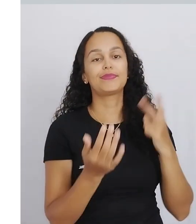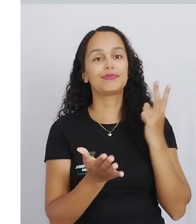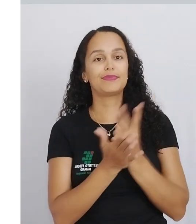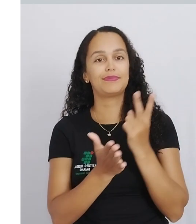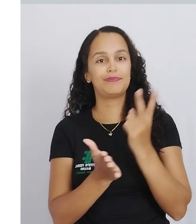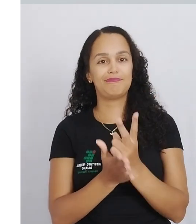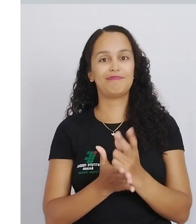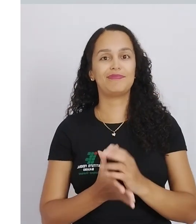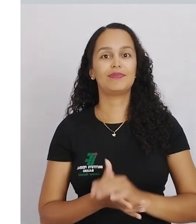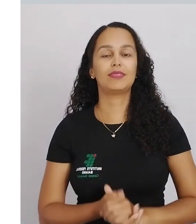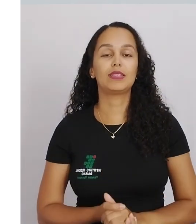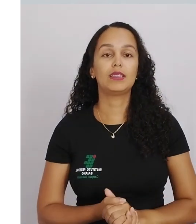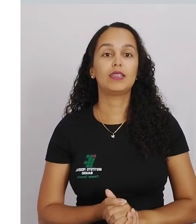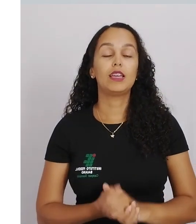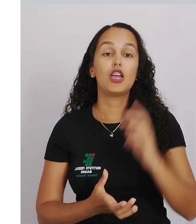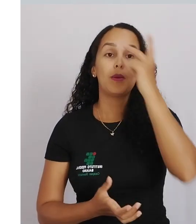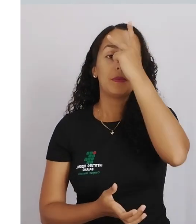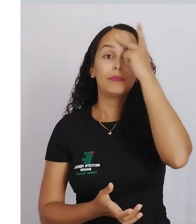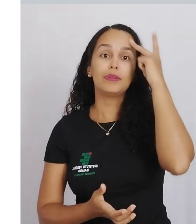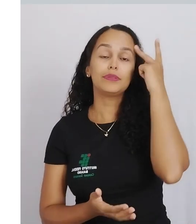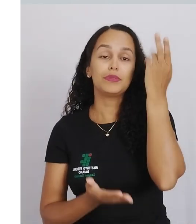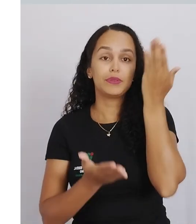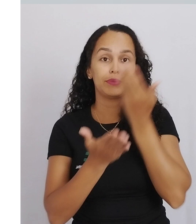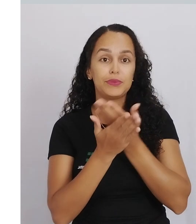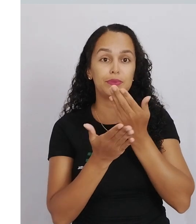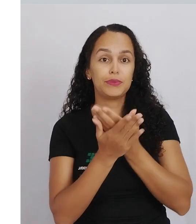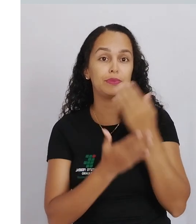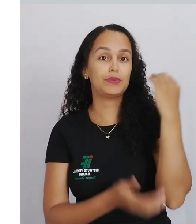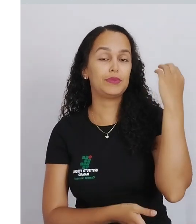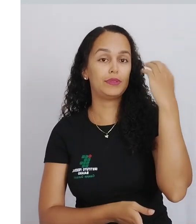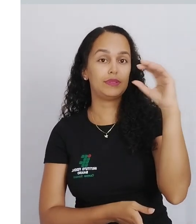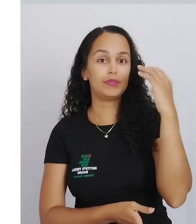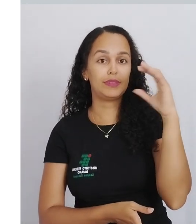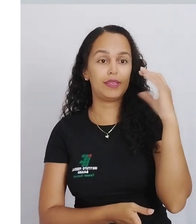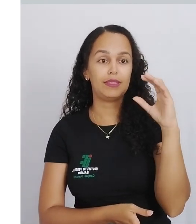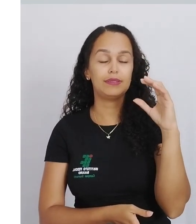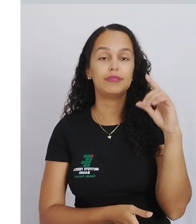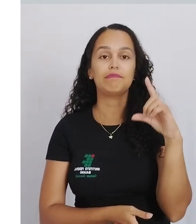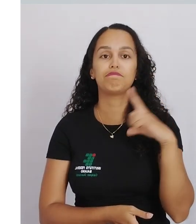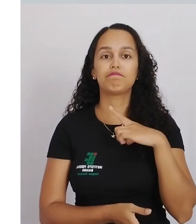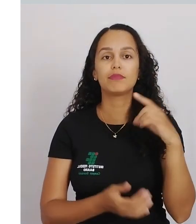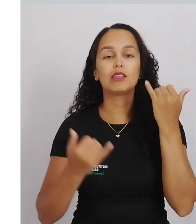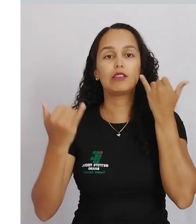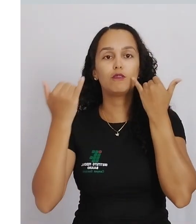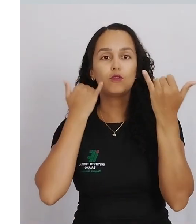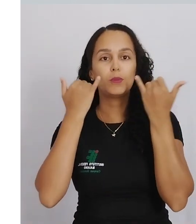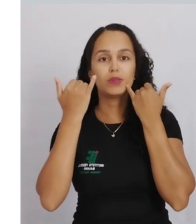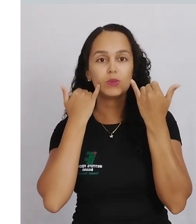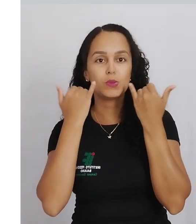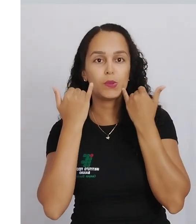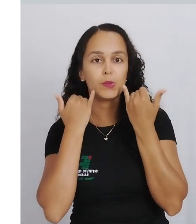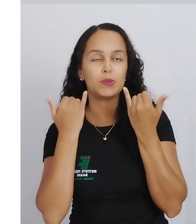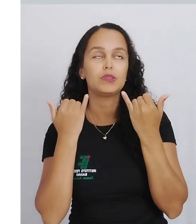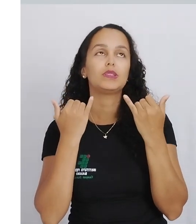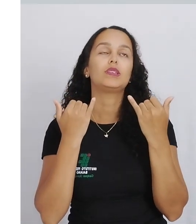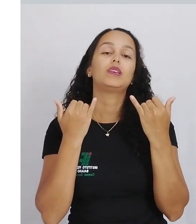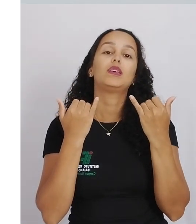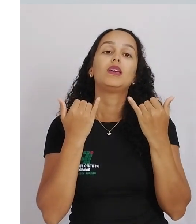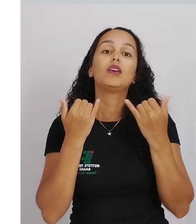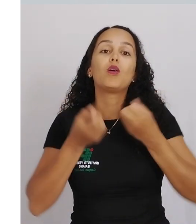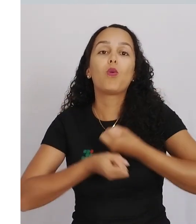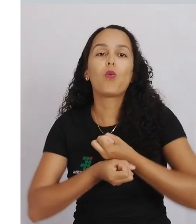dinâmica. Os cientistas, né? Eles então realizam suas pesquisas e compartilham essas informações por meio